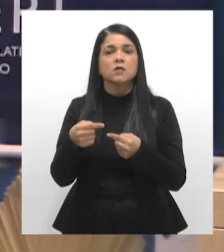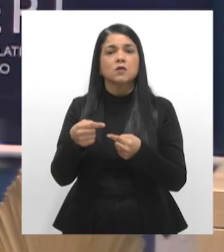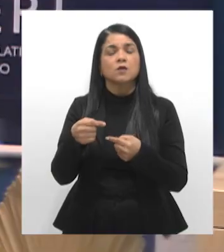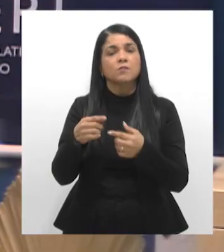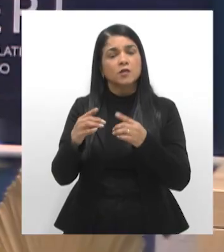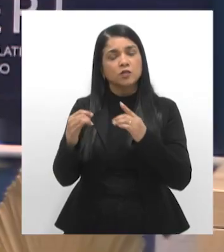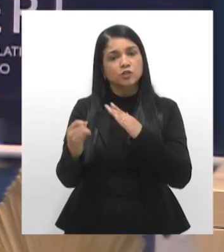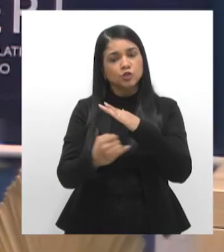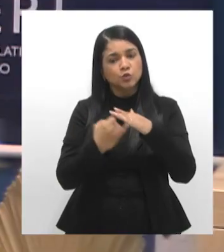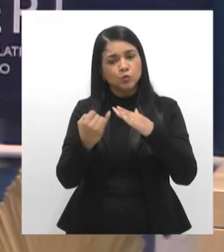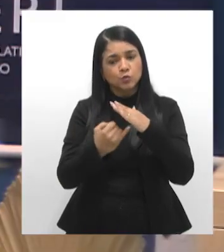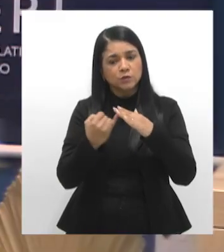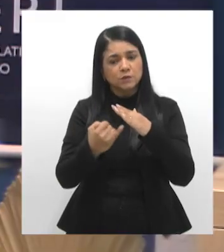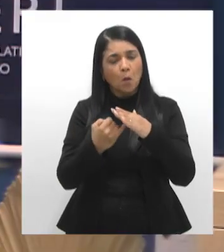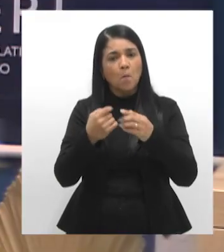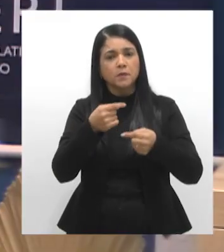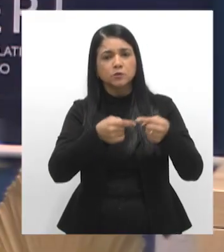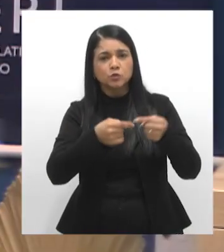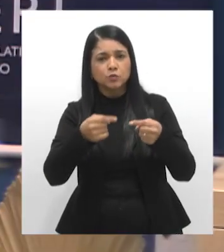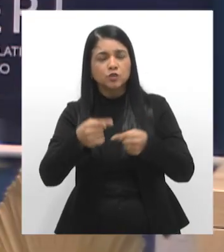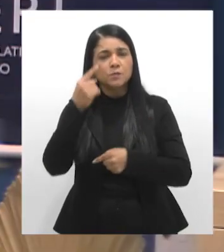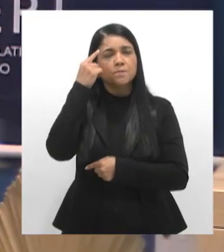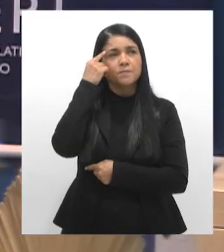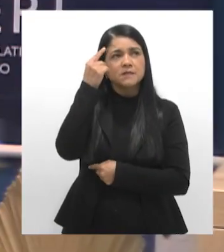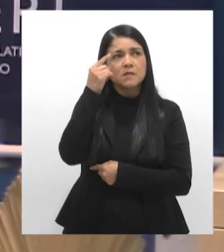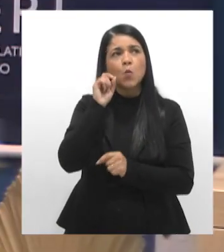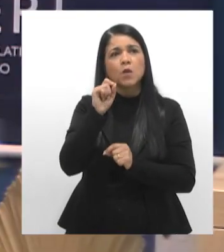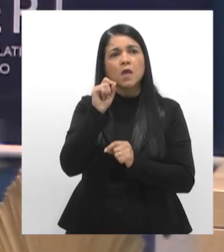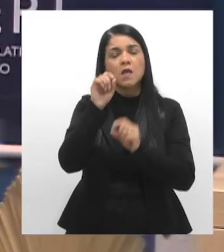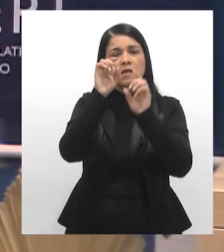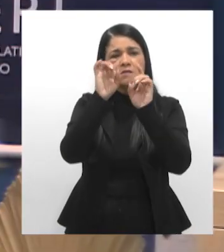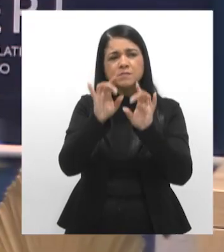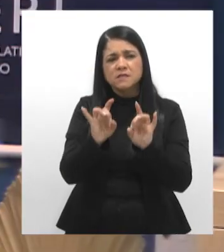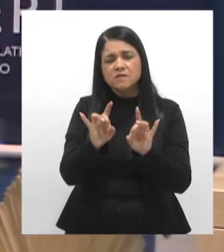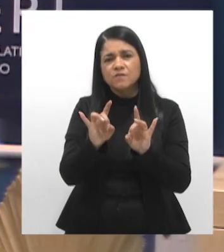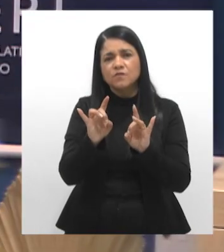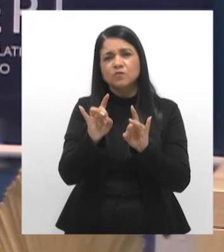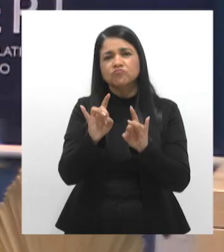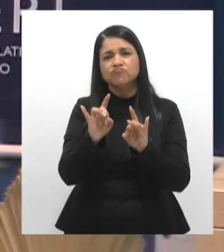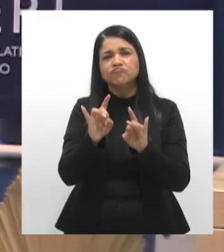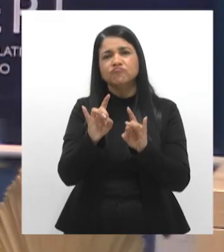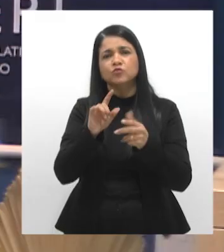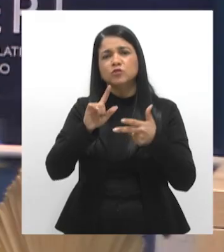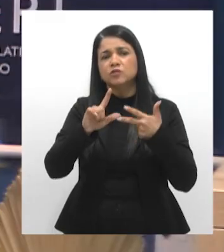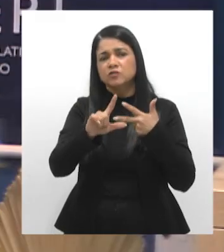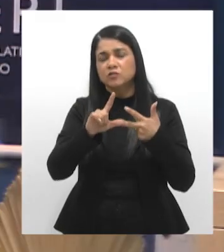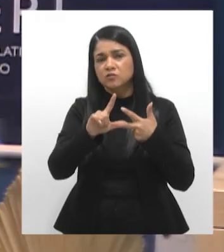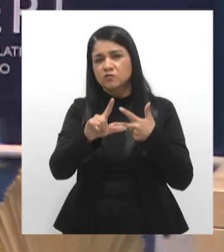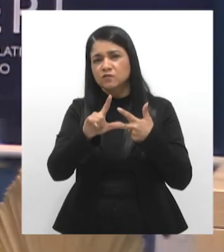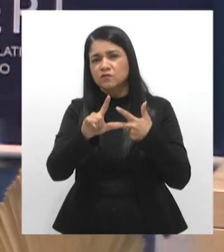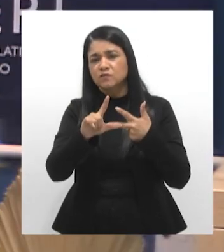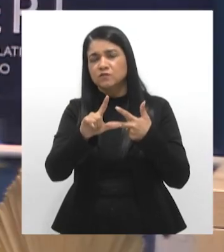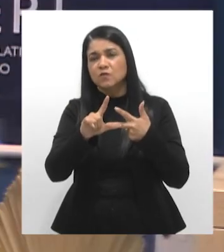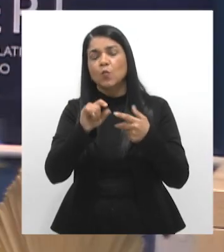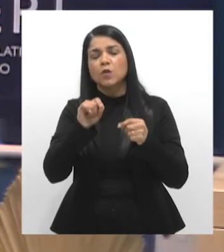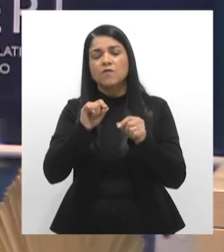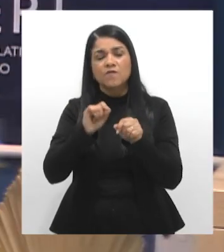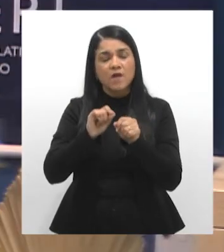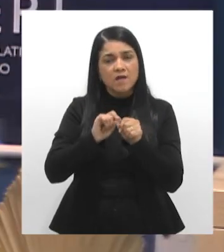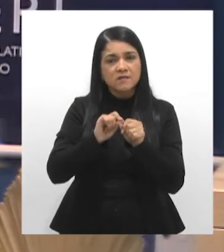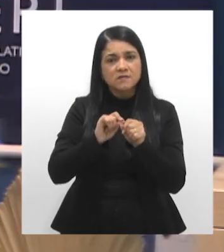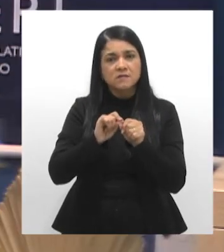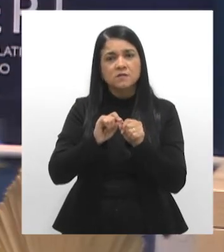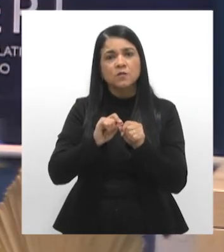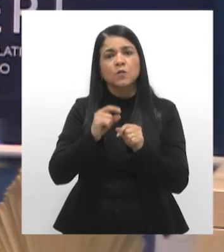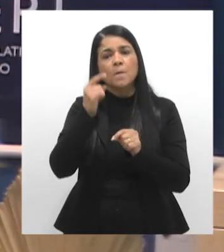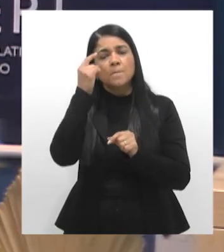instituição vocacionada para pensar. Pensar o que é específico do legislativo, pensar o que o legislativo faz pensando no